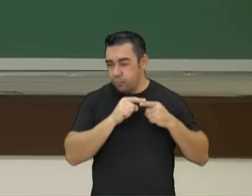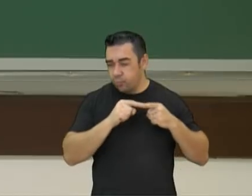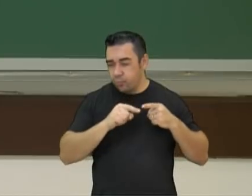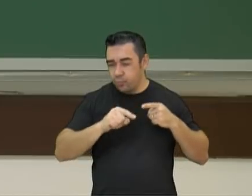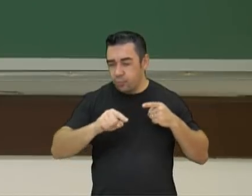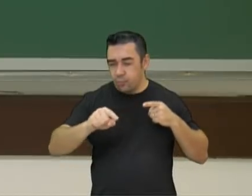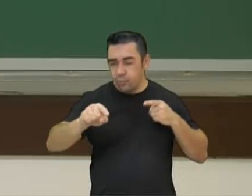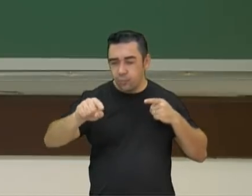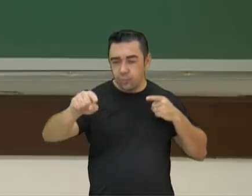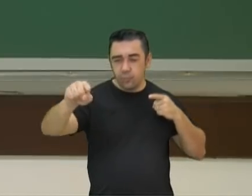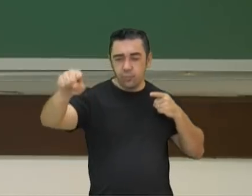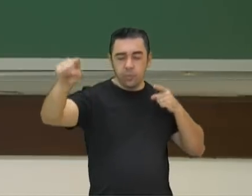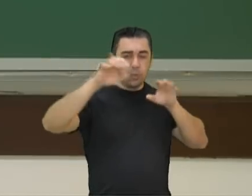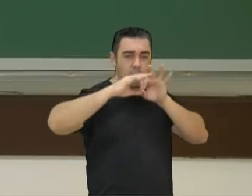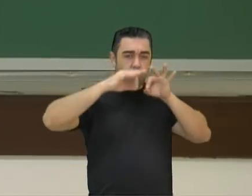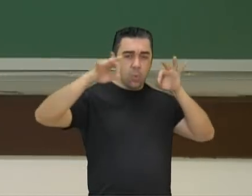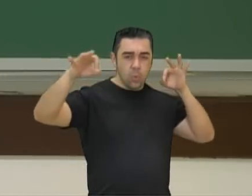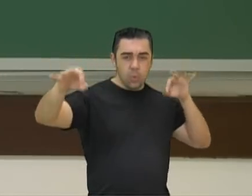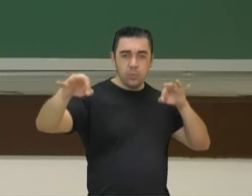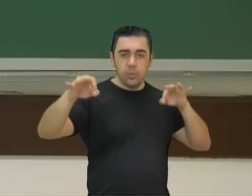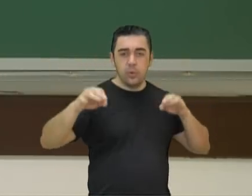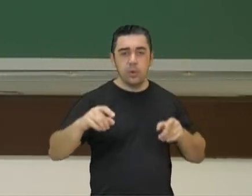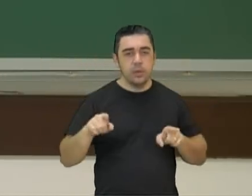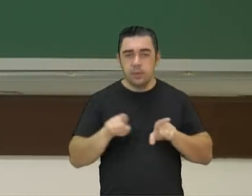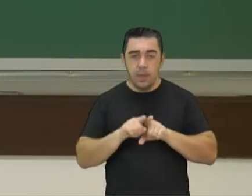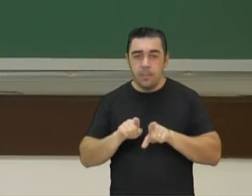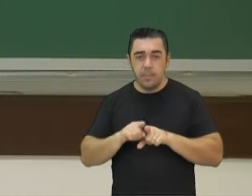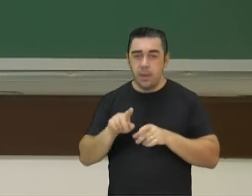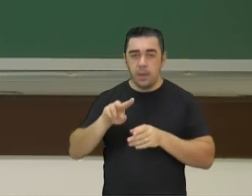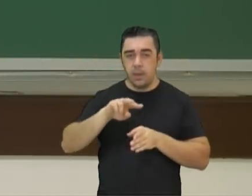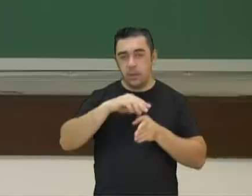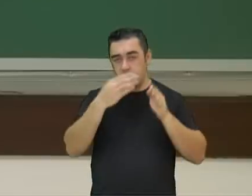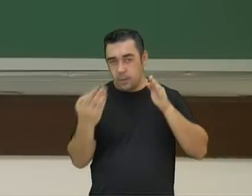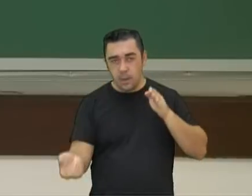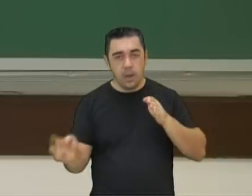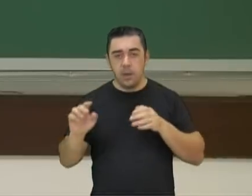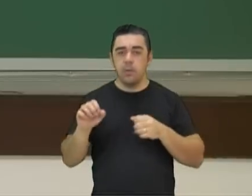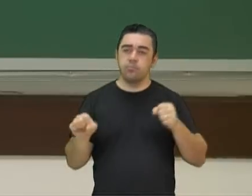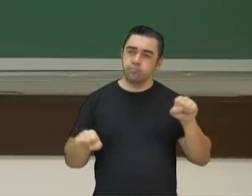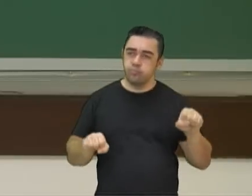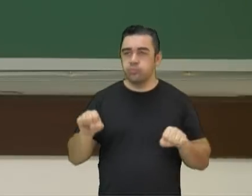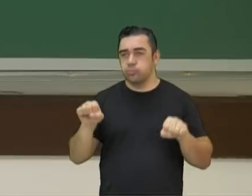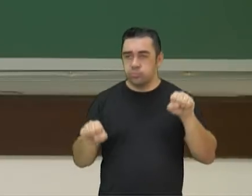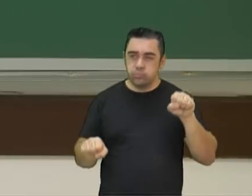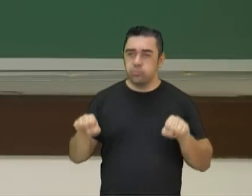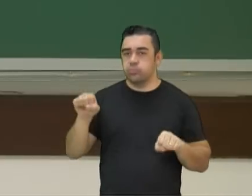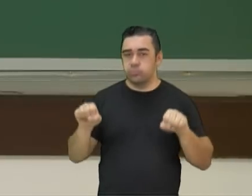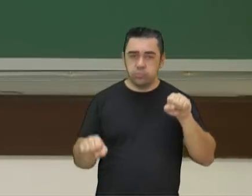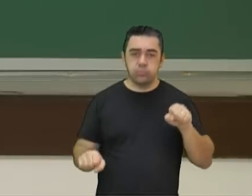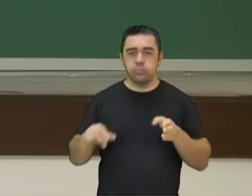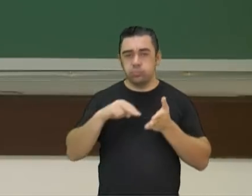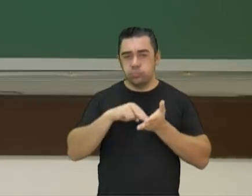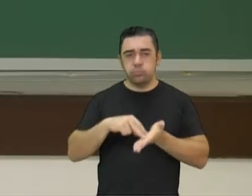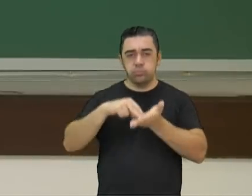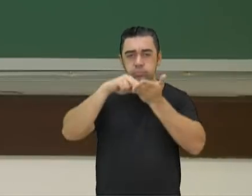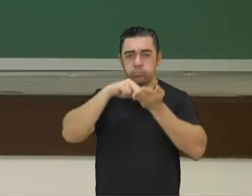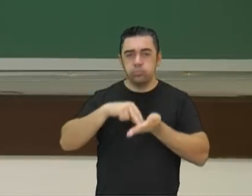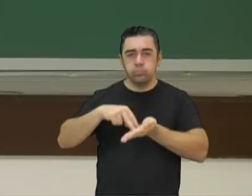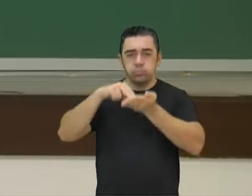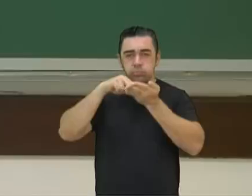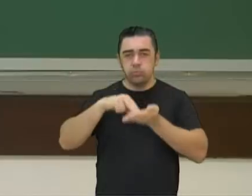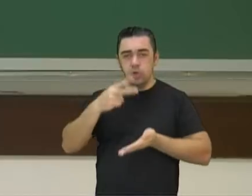sem permitir que o kite caísse na água, né? Ele ficou deslizando por